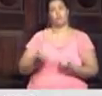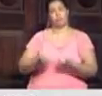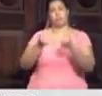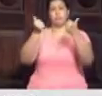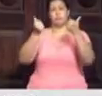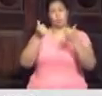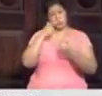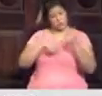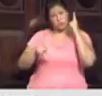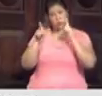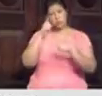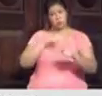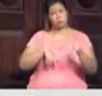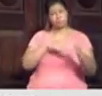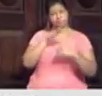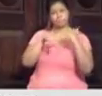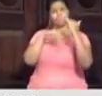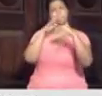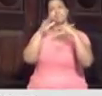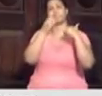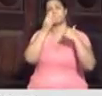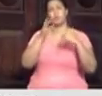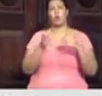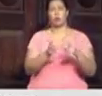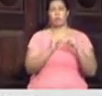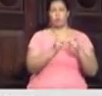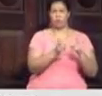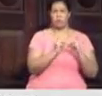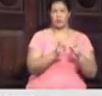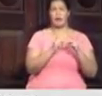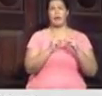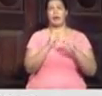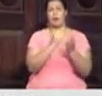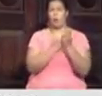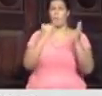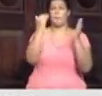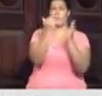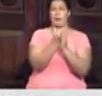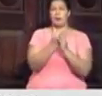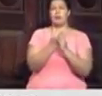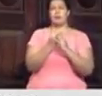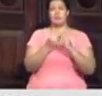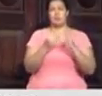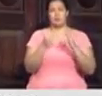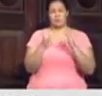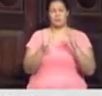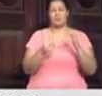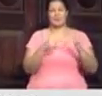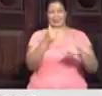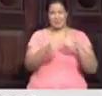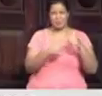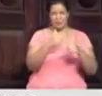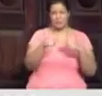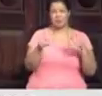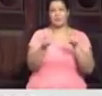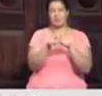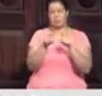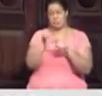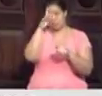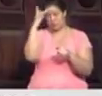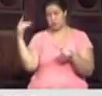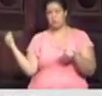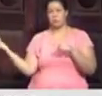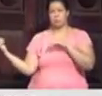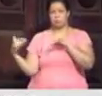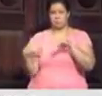avanços importantes na área de transporte ferroviário, com aumento de passageiros, novos serviços na área metroviária e também deixei pronta